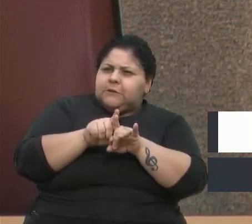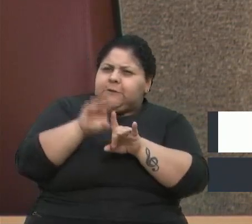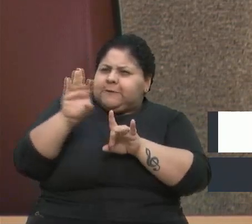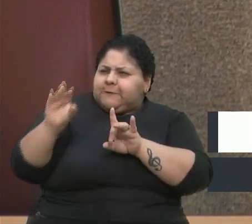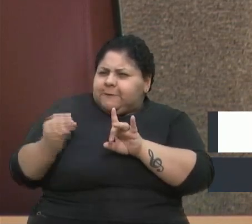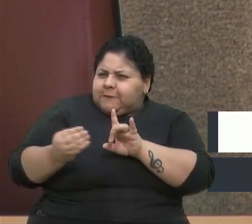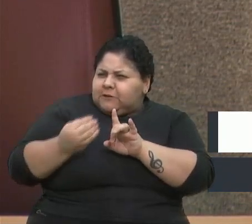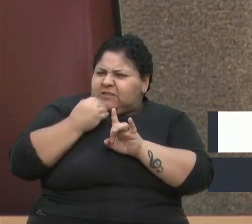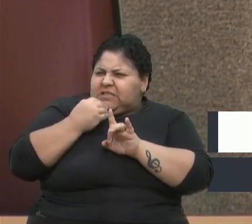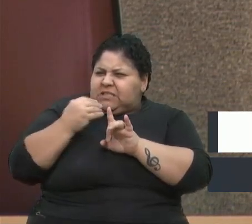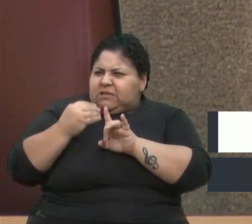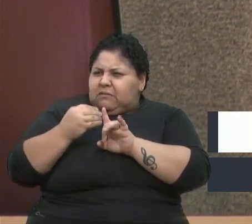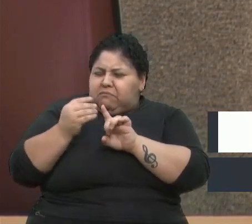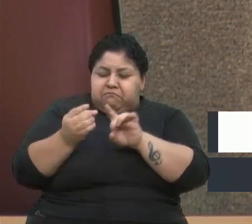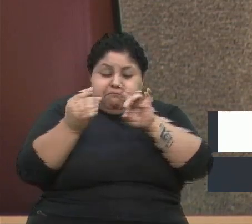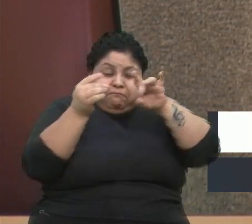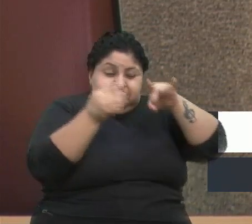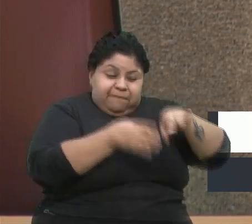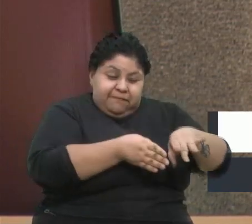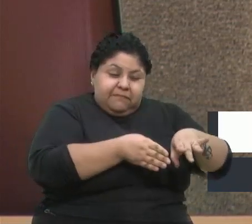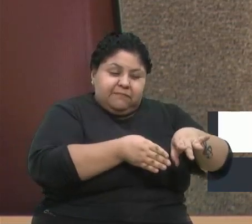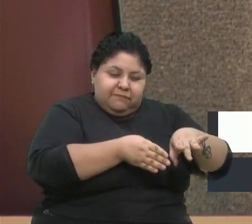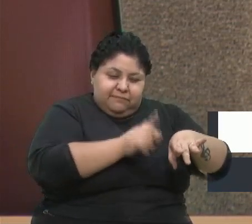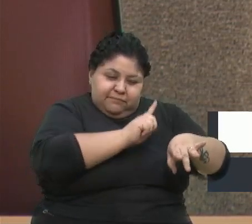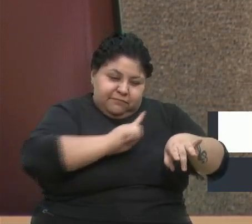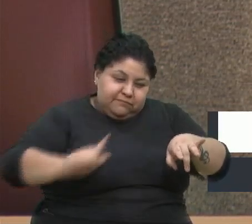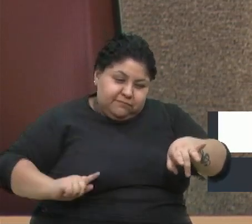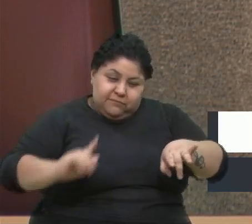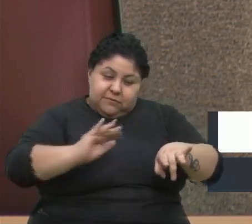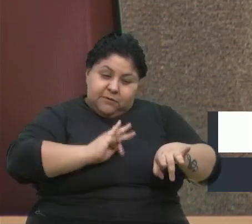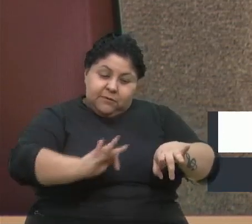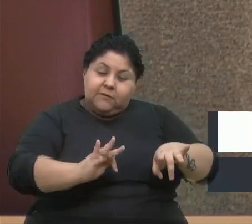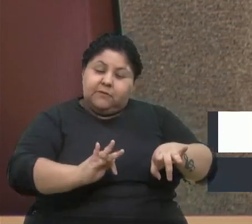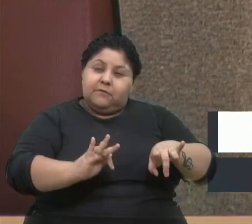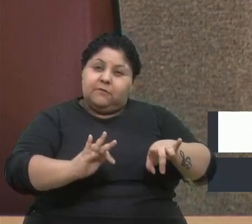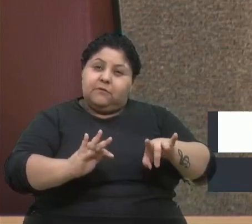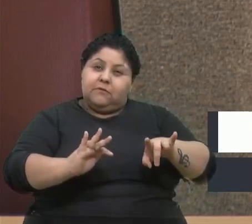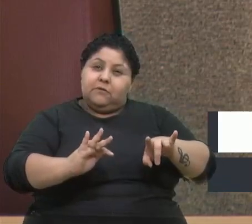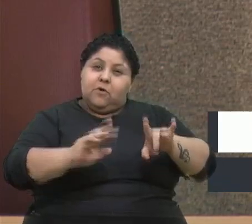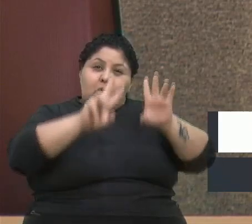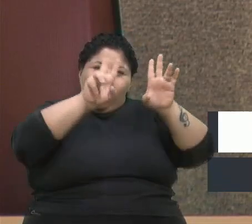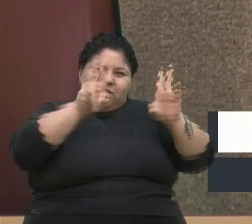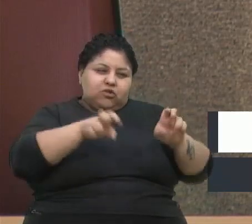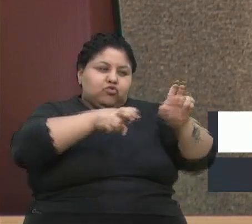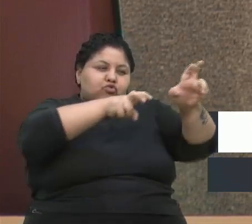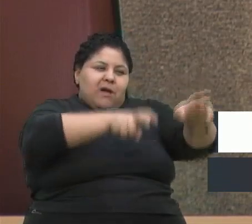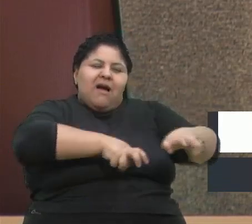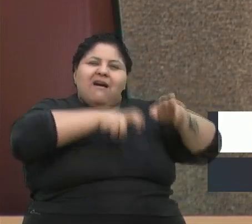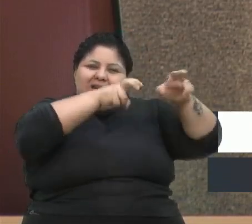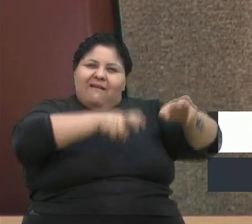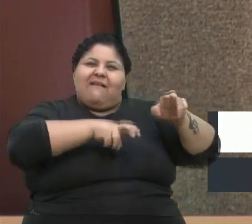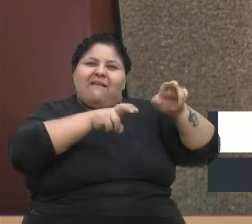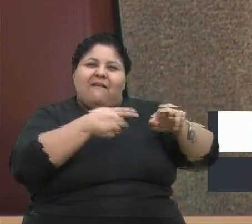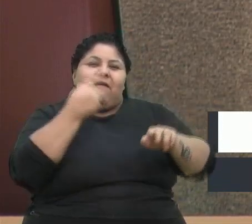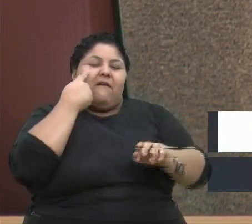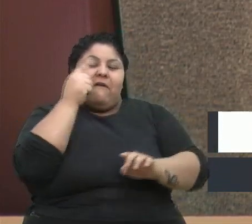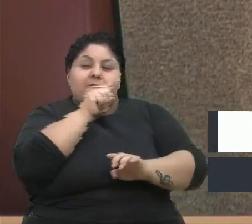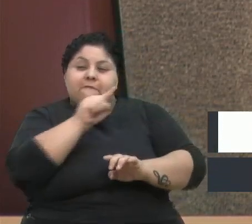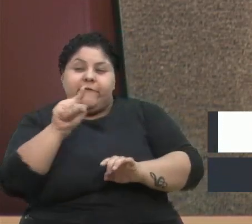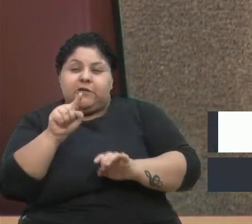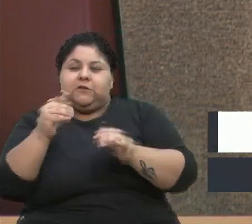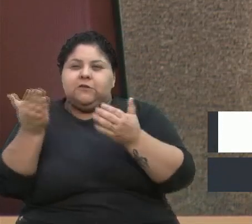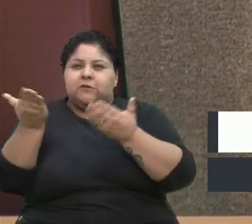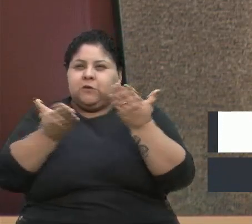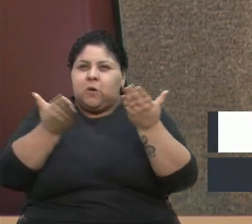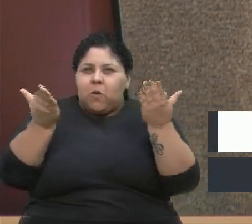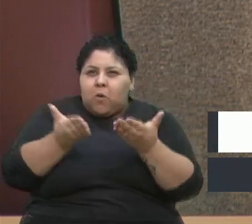certo abandono por parte do governo federal, ao que diz ao agricultor, né, que é visto hoje como